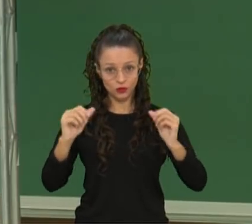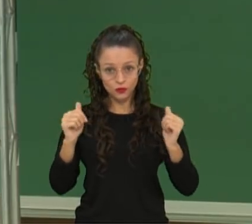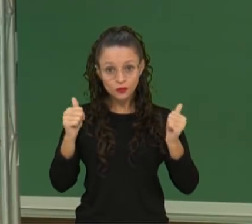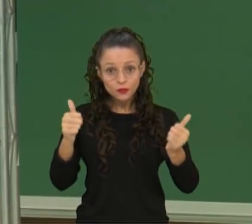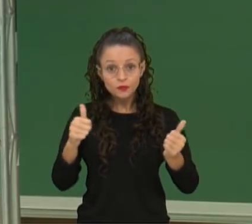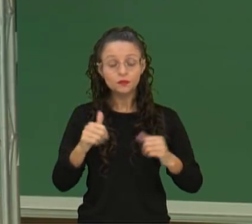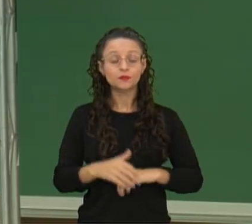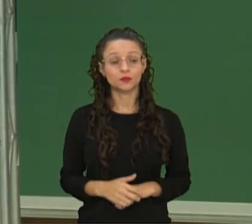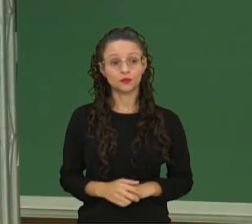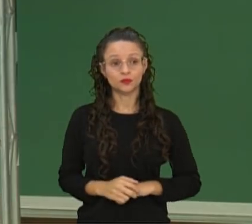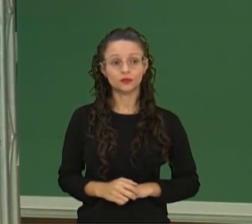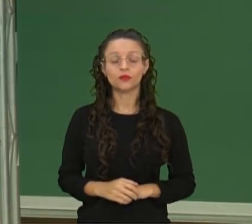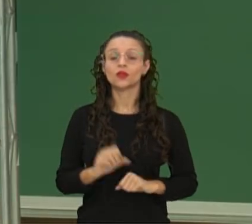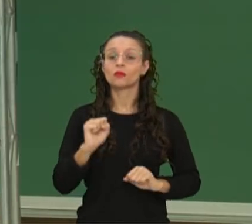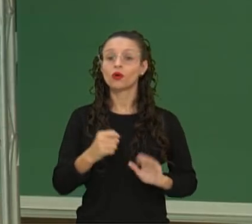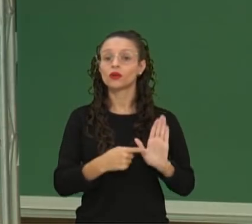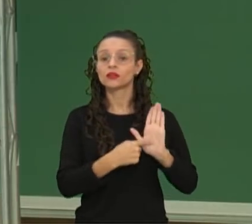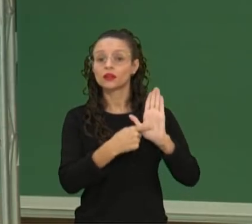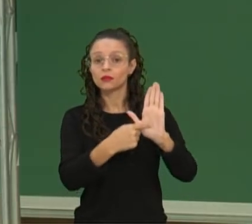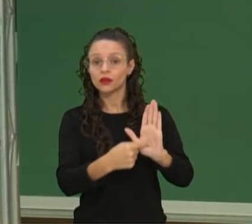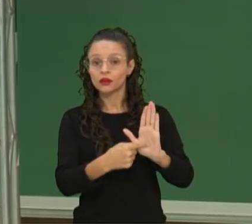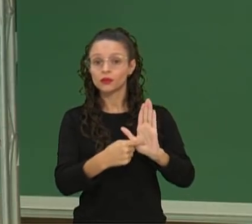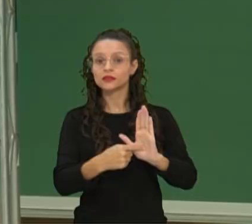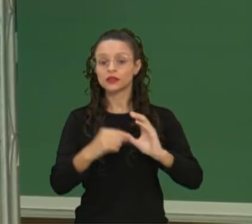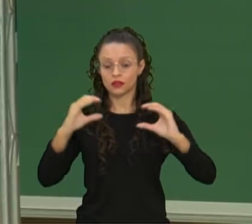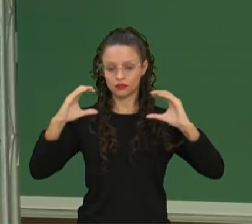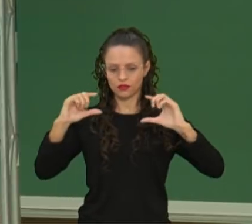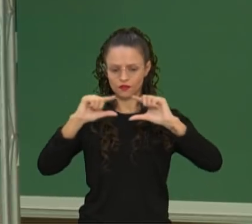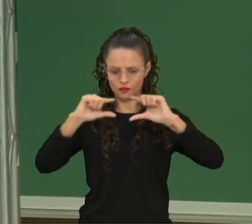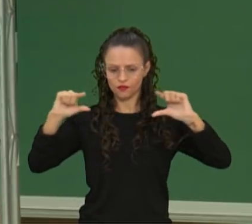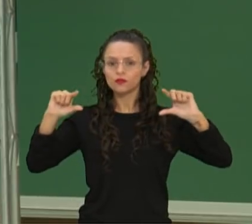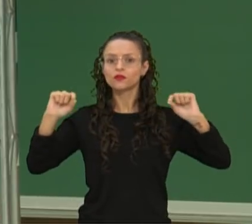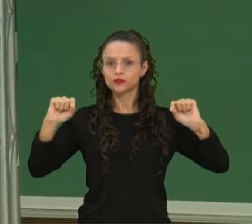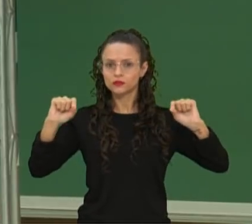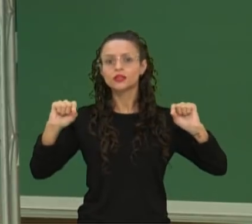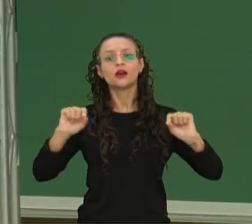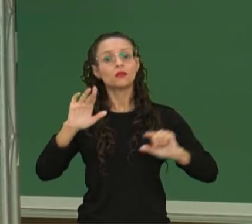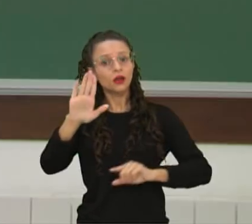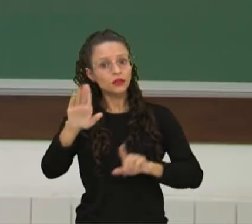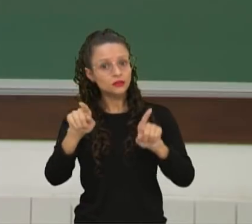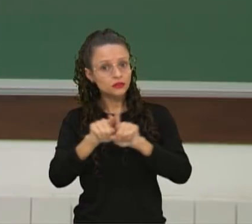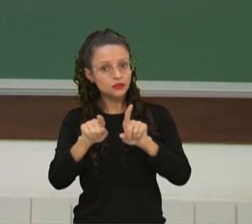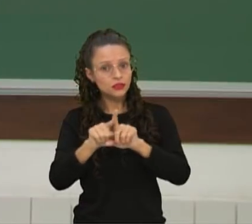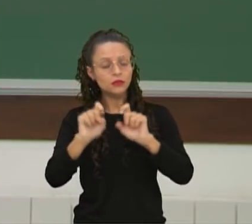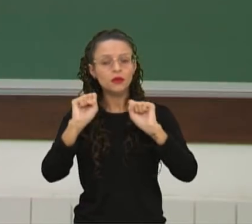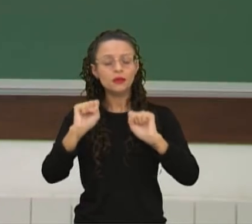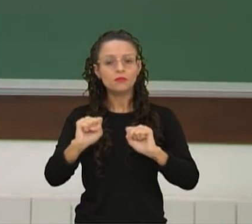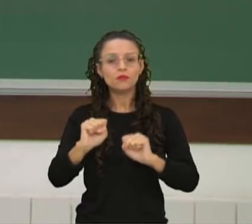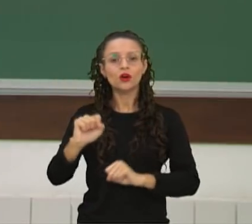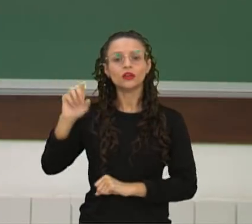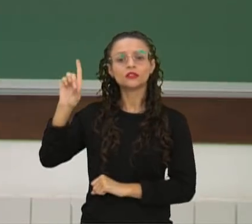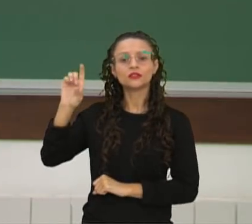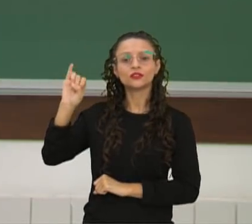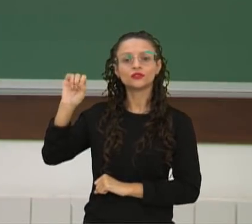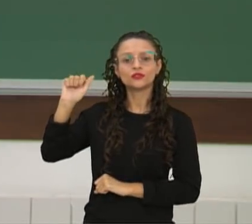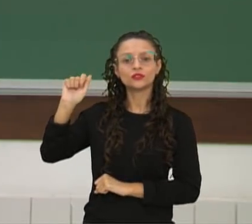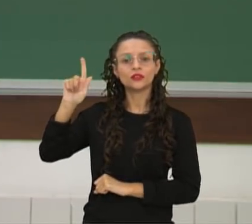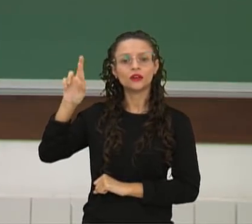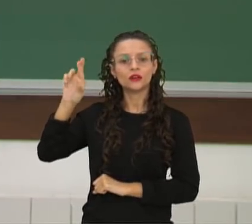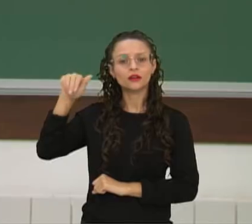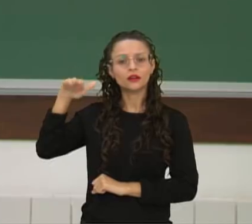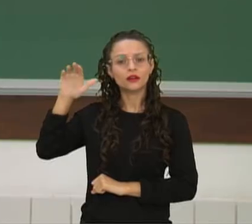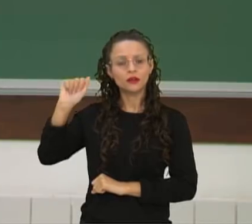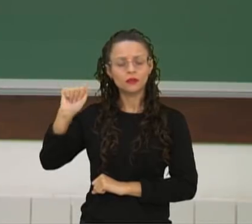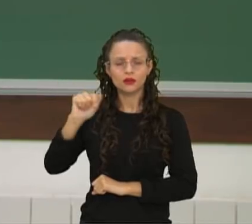Podemos representar uma função não somente por lei de formação, mas podemos também representar por diagrama de Venn. Diagrama de Venn